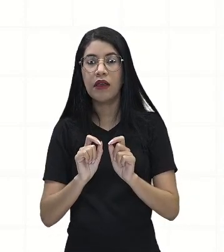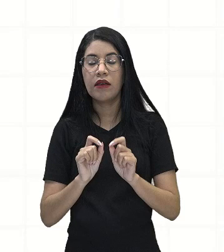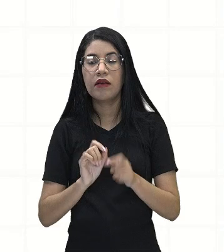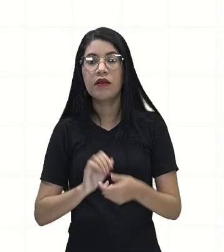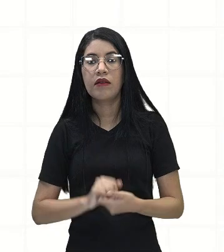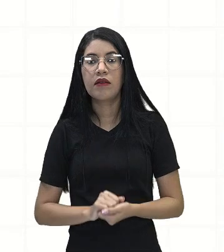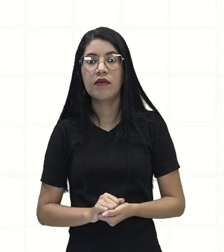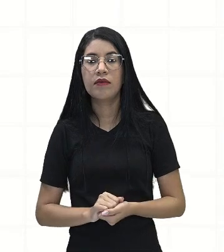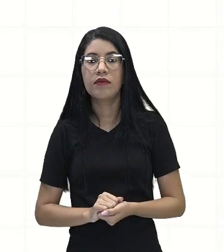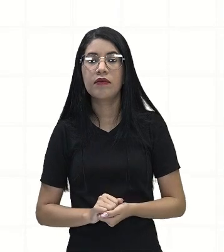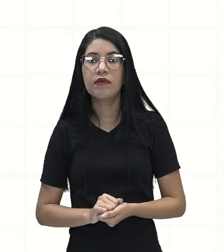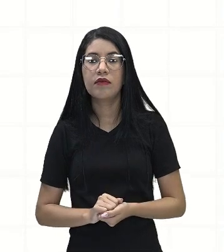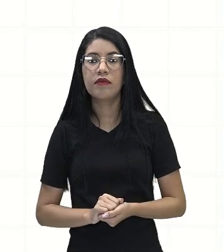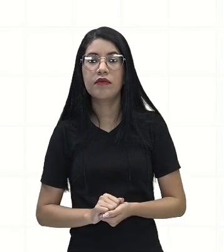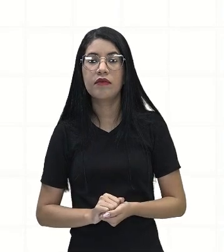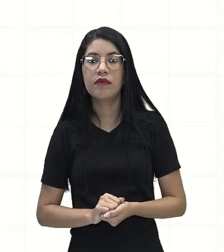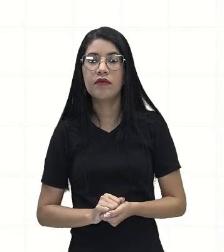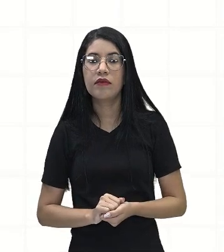bordas